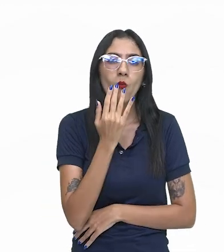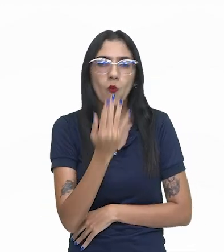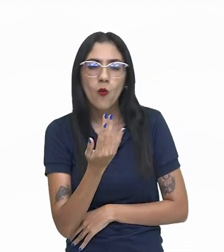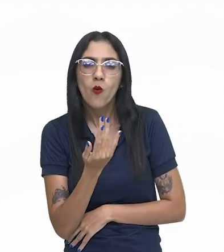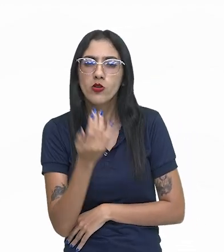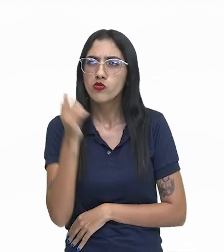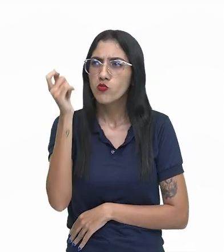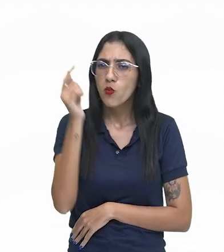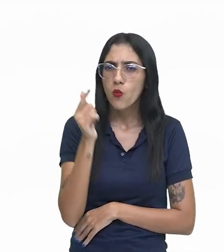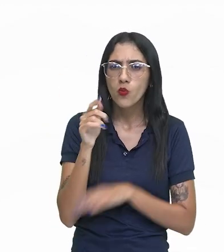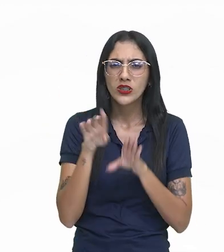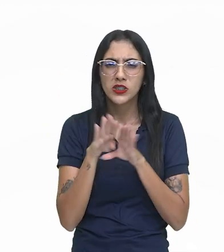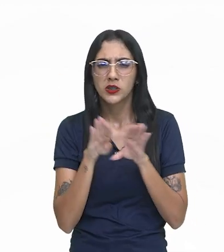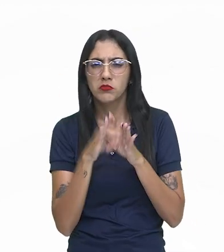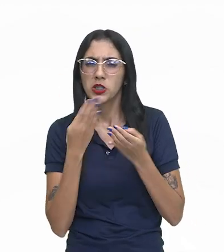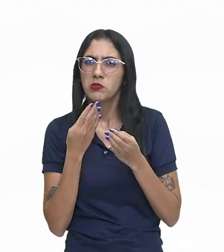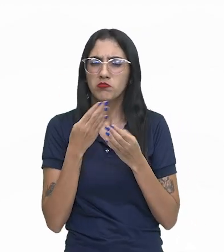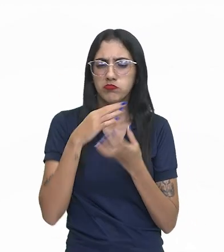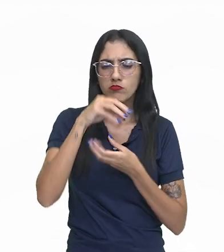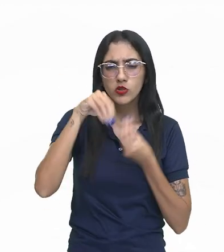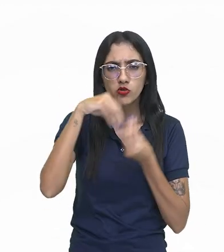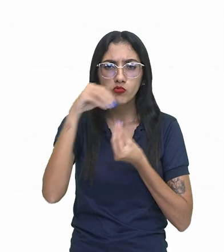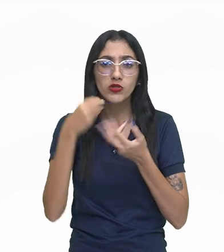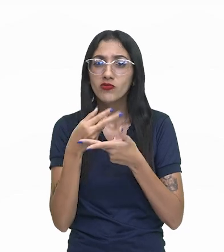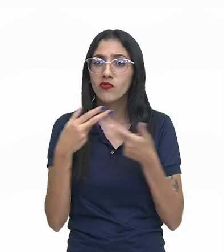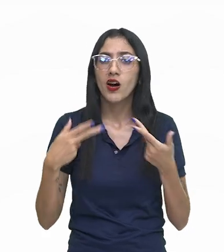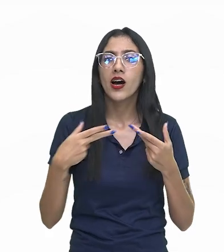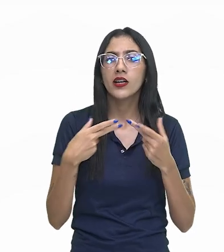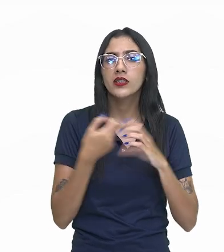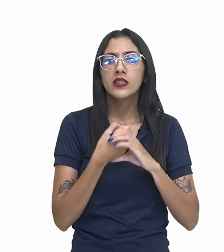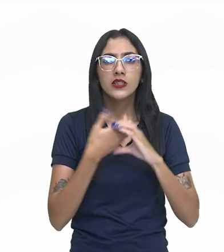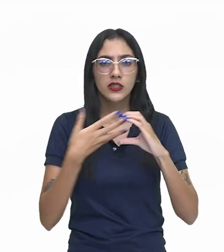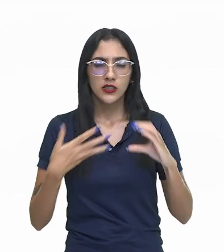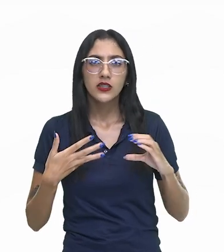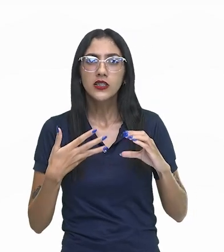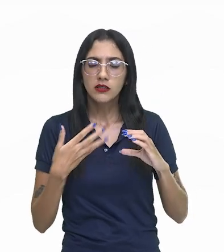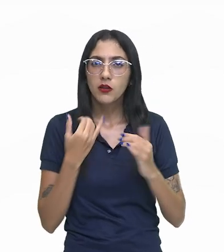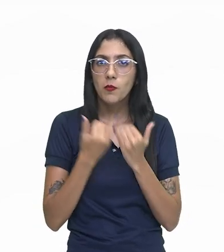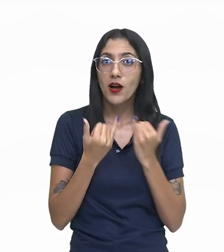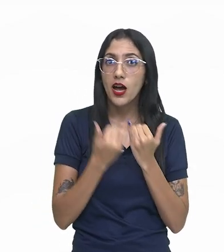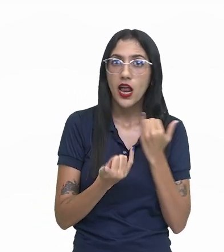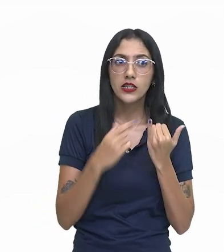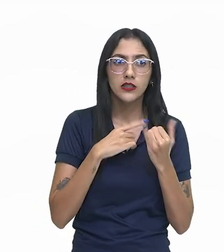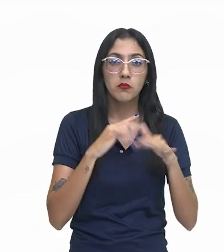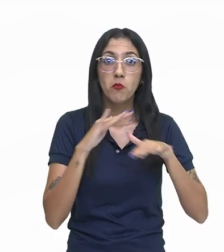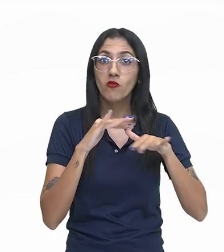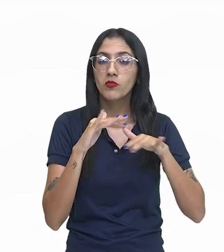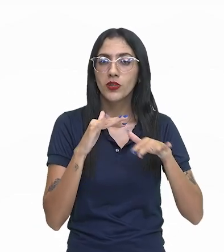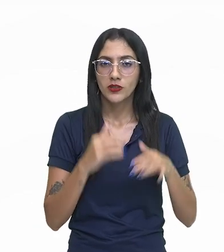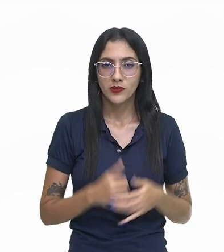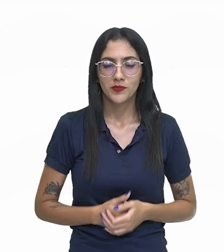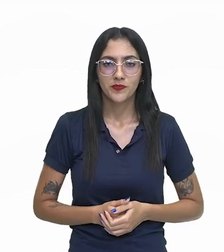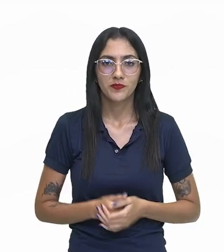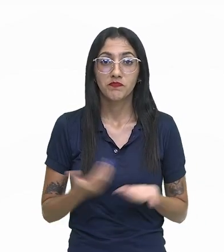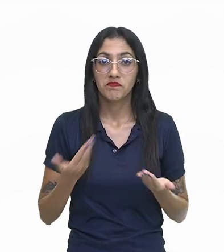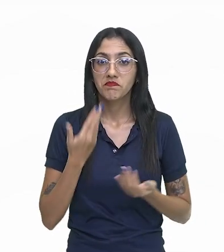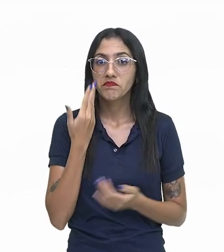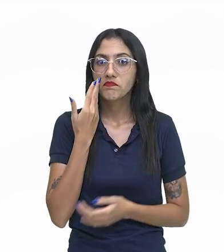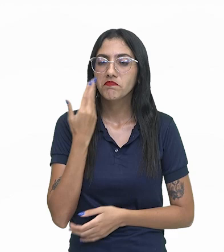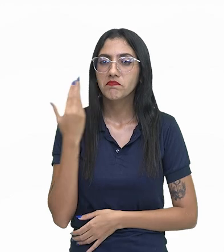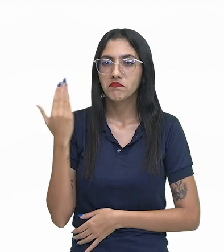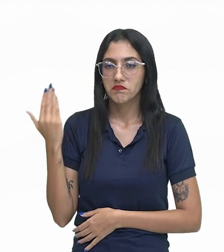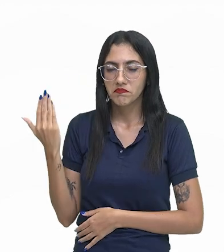das luzes e das sombras, dando-nos a sensação de grande movimentação. E a gente vai ver agora uma obra que é uma